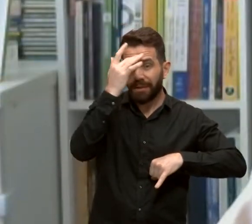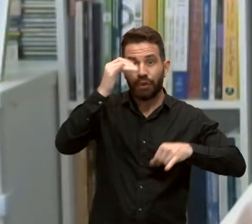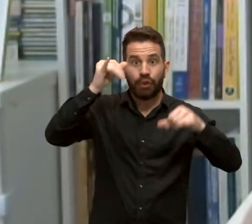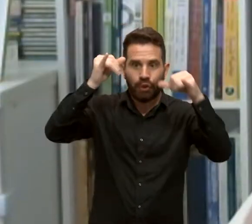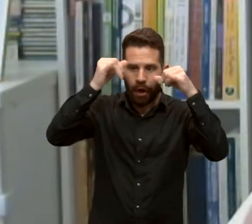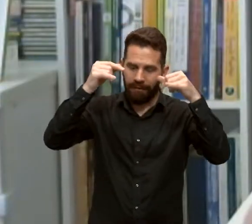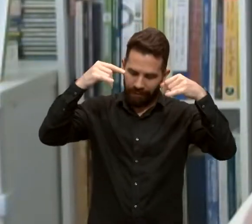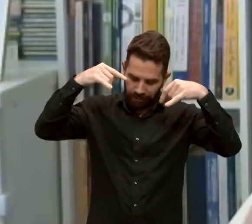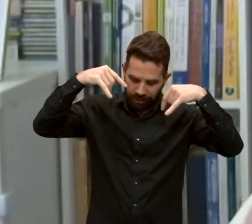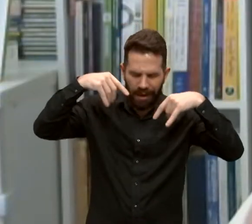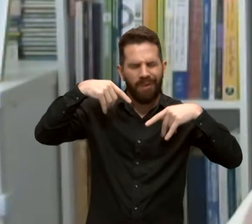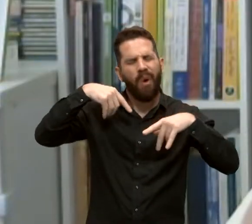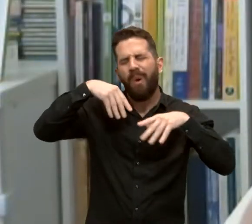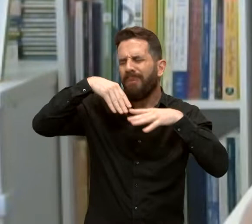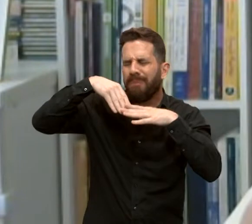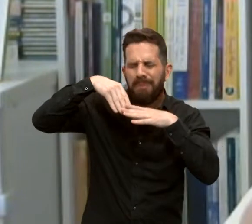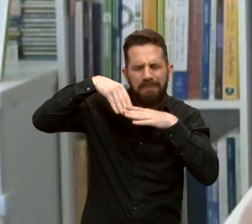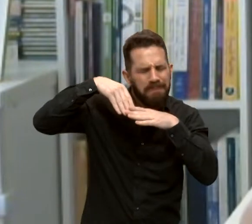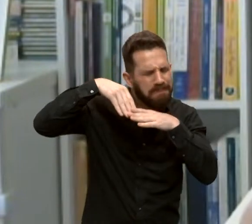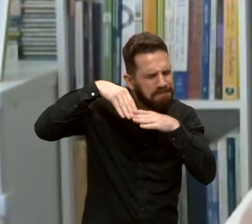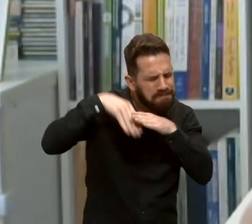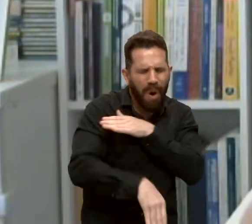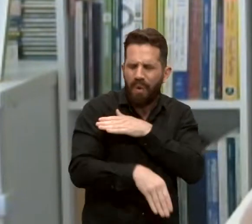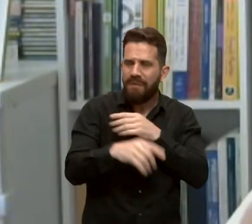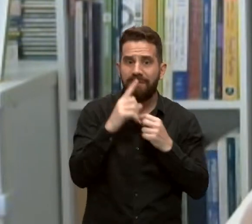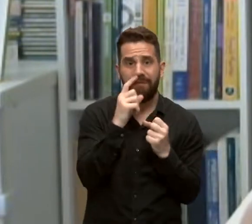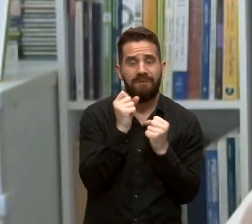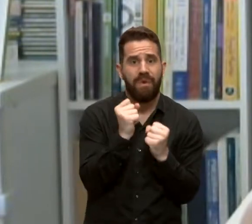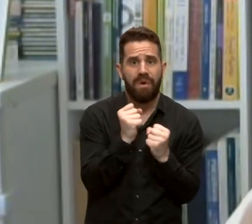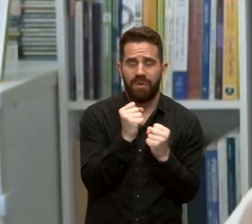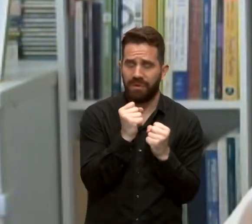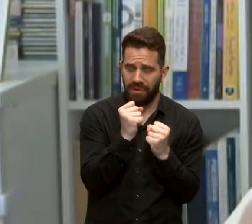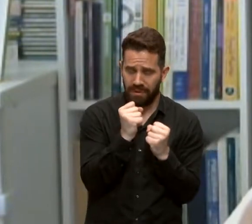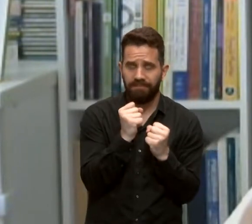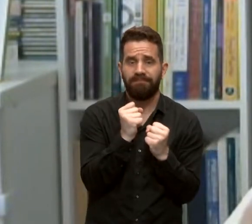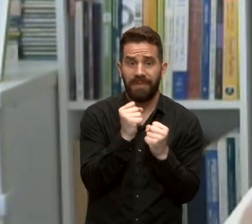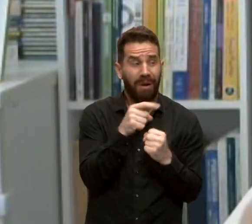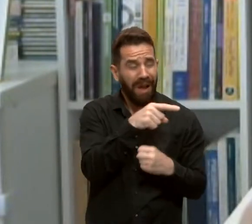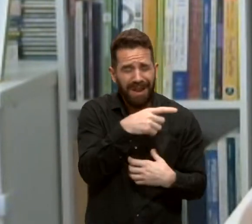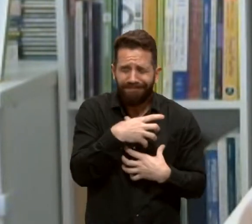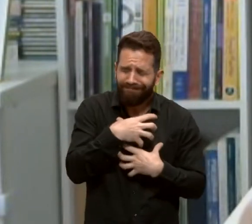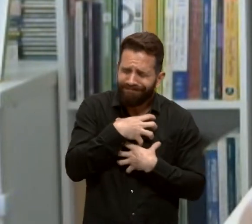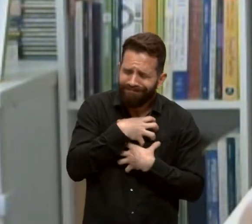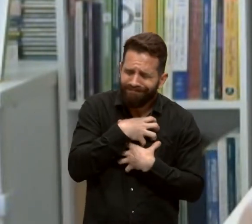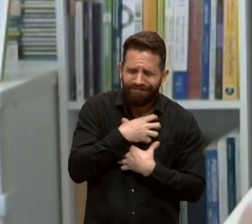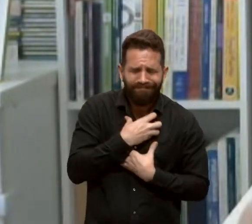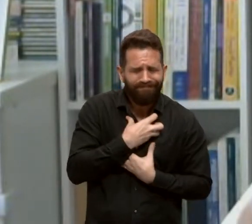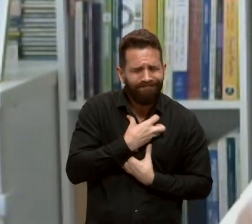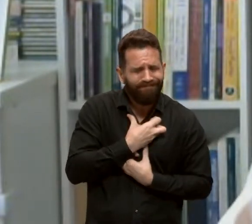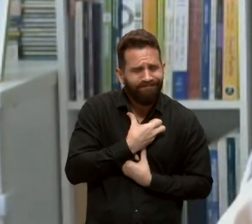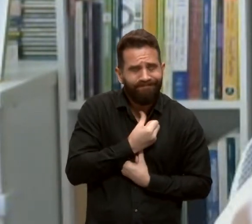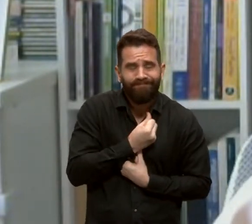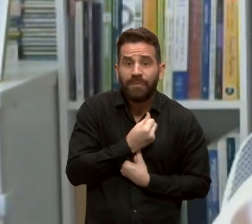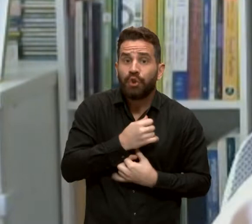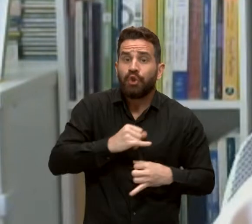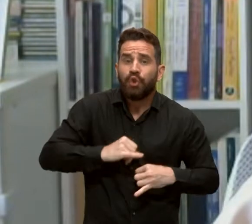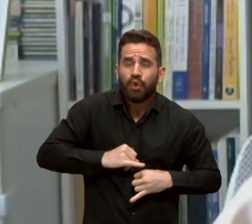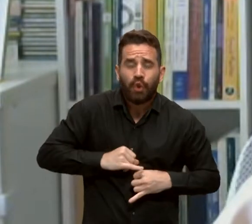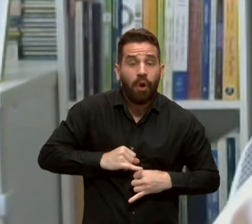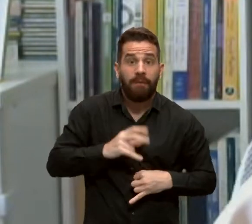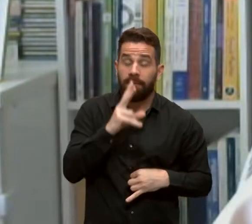suicídio é uma pessoa que está com um grande sofrimento psíquico. Ela tem desesperança, ela se sente muitas